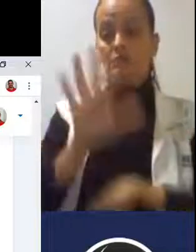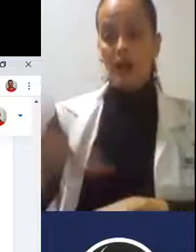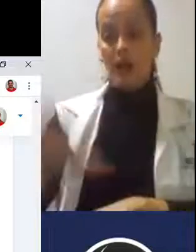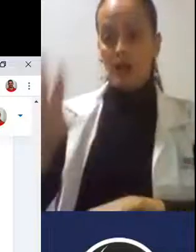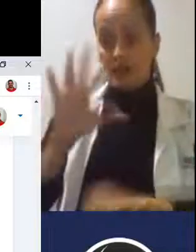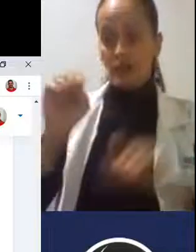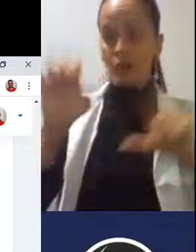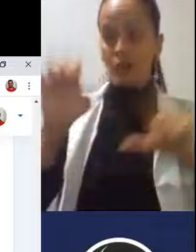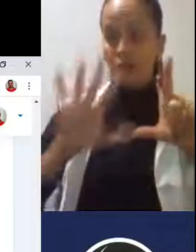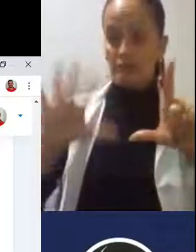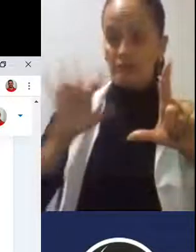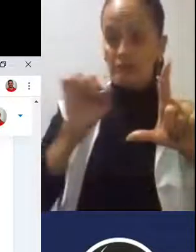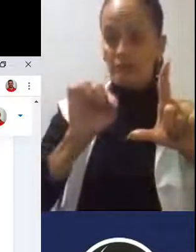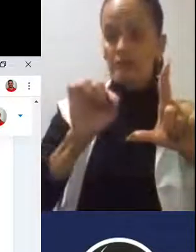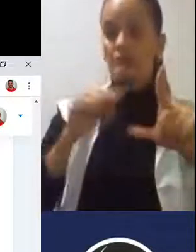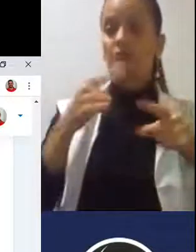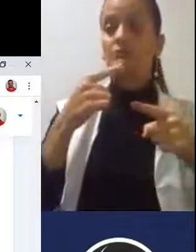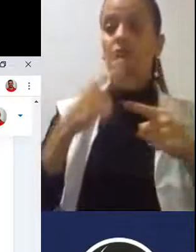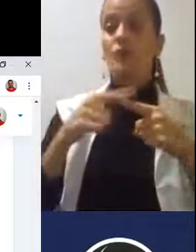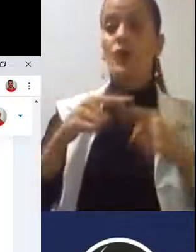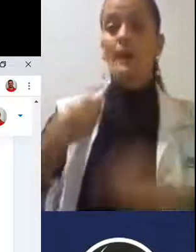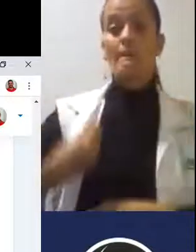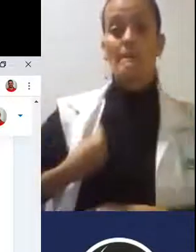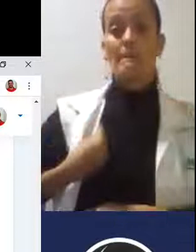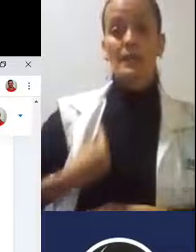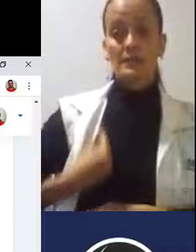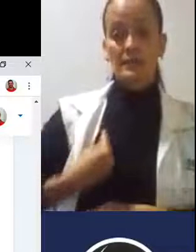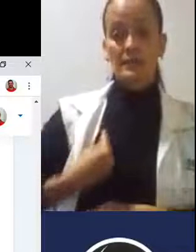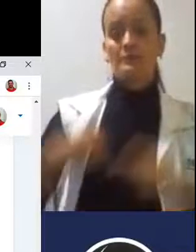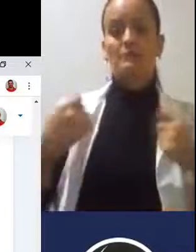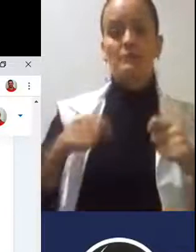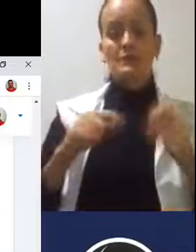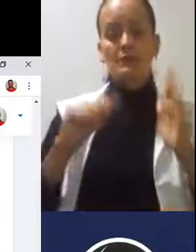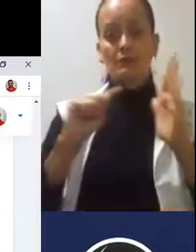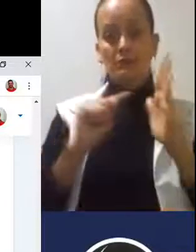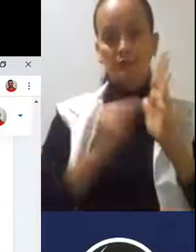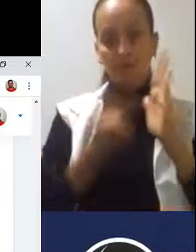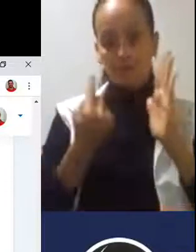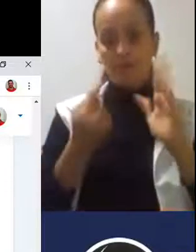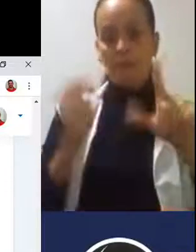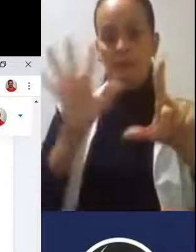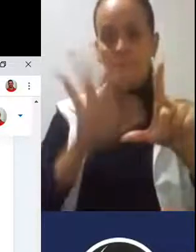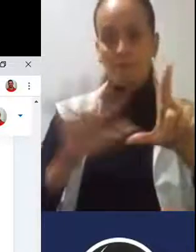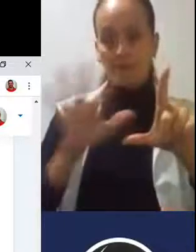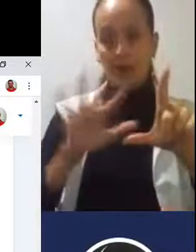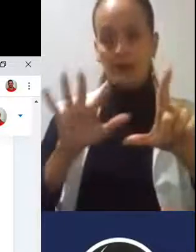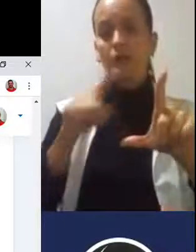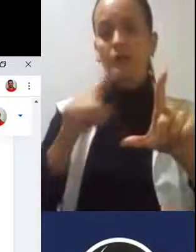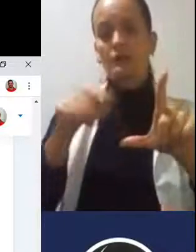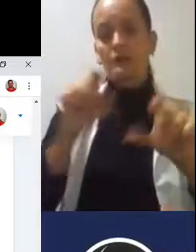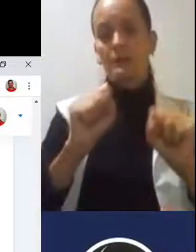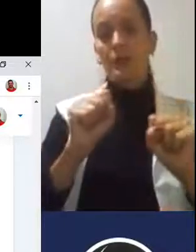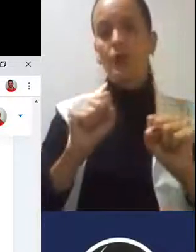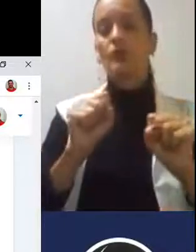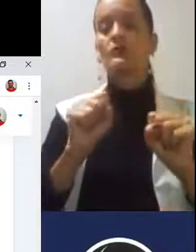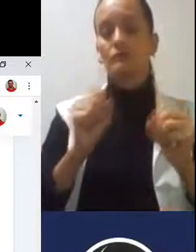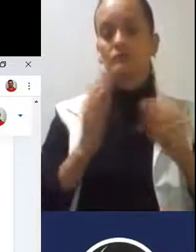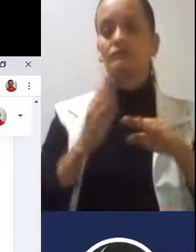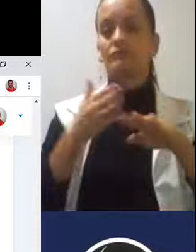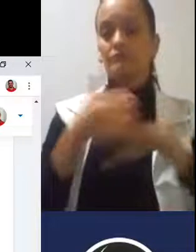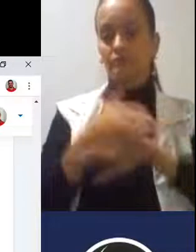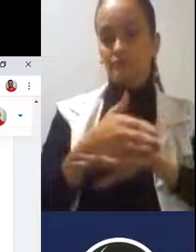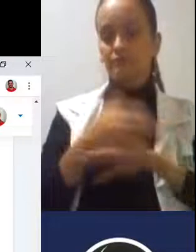presença fica disponível apenas no momento da aula. Então, aproveitem aí já para irem registrando as frequências. Então, para